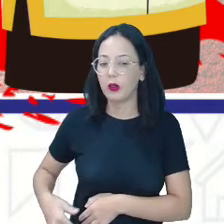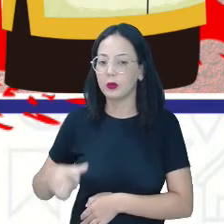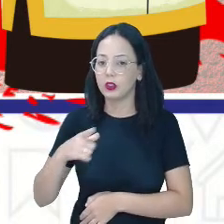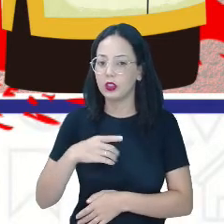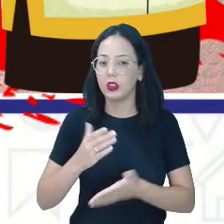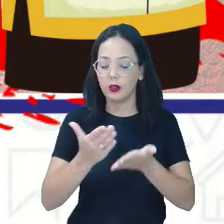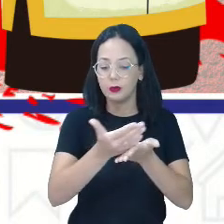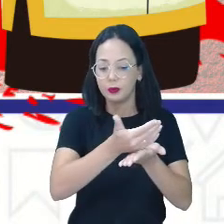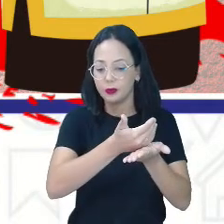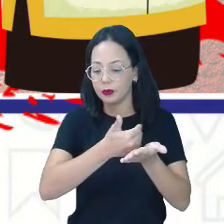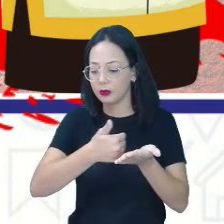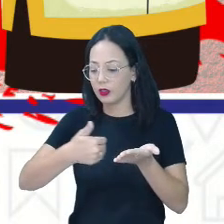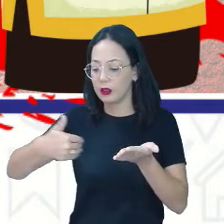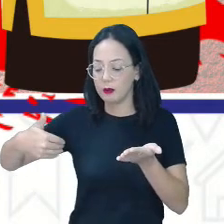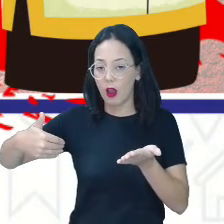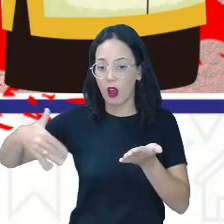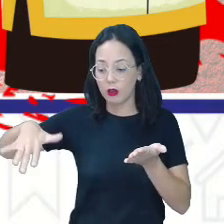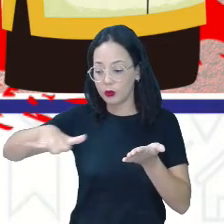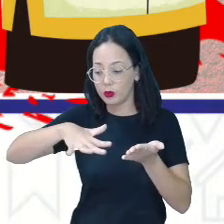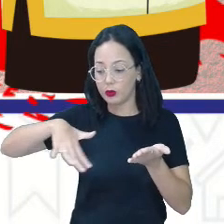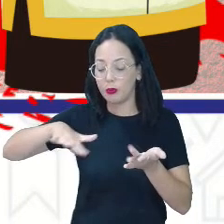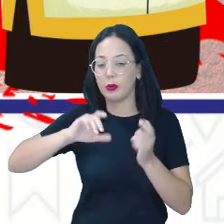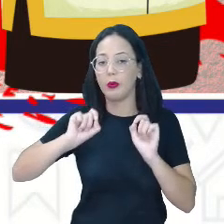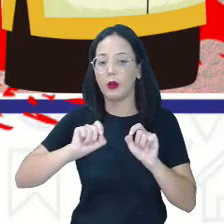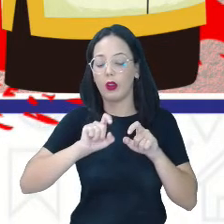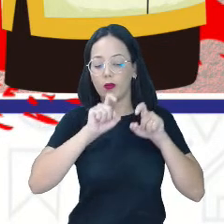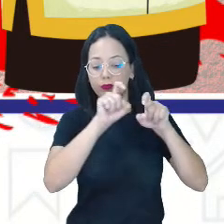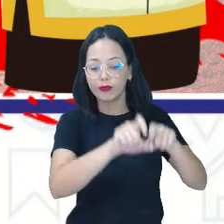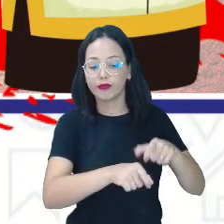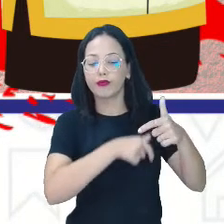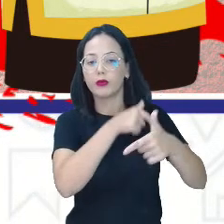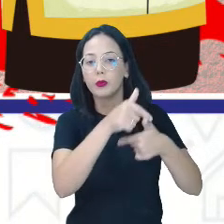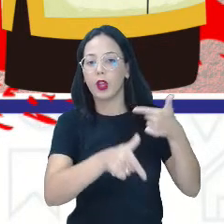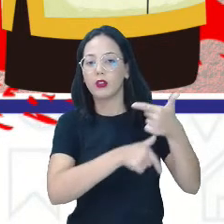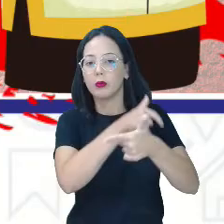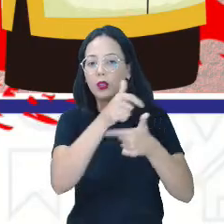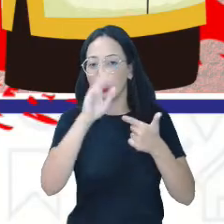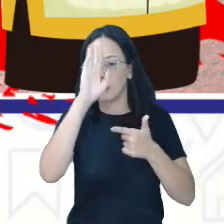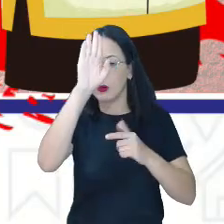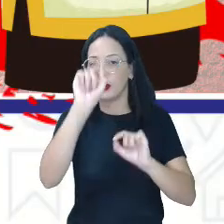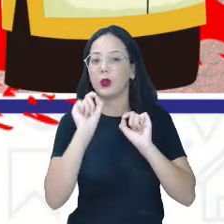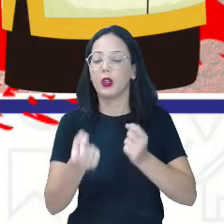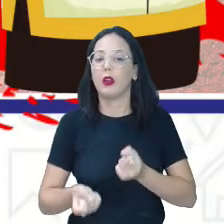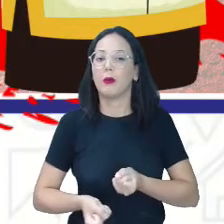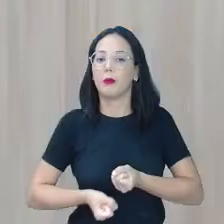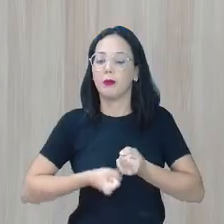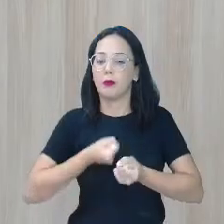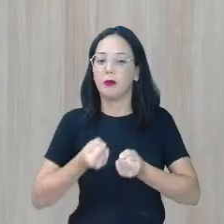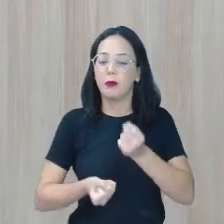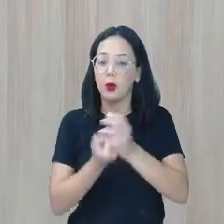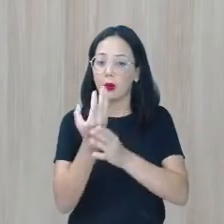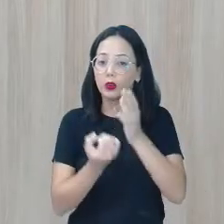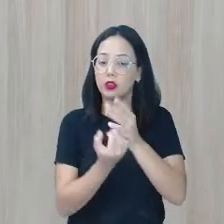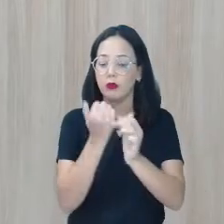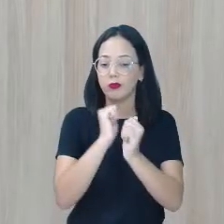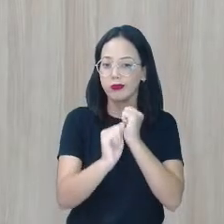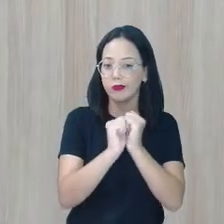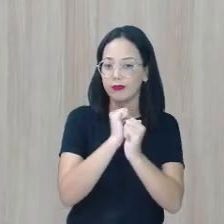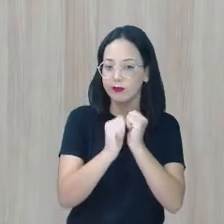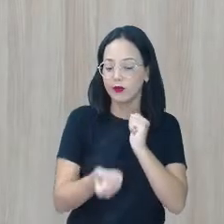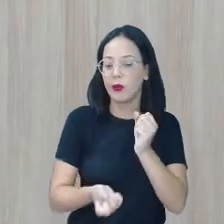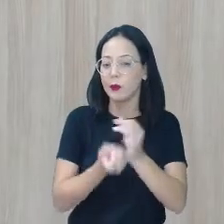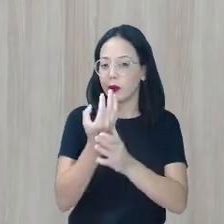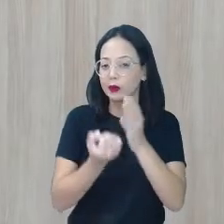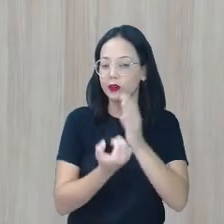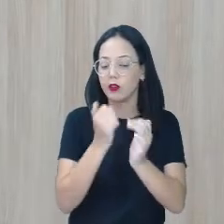dessas terras para que os camponeses trabalhassem, principalmente, né, na produção do arroz. A gente vai ter,